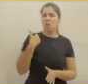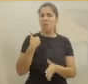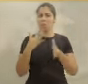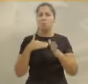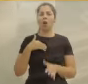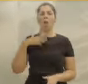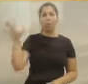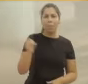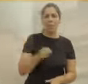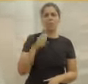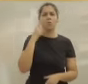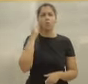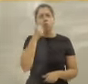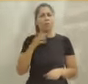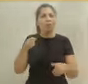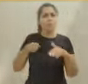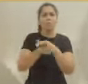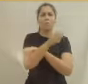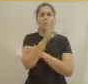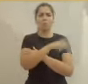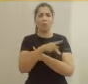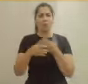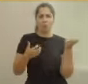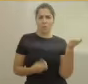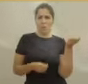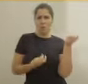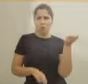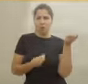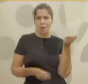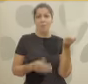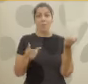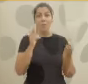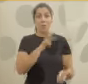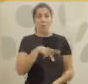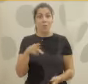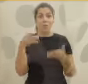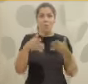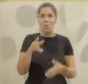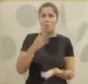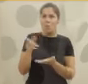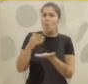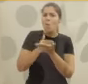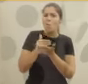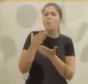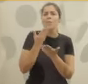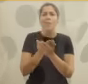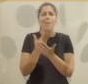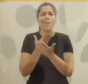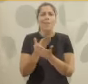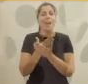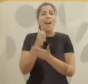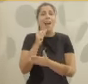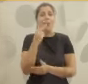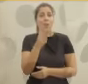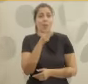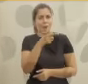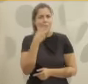outra musicoterapeuta que trabalhou com ele. E ela começou a trabalhar música com ele, sempre